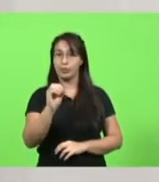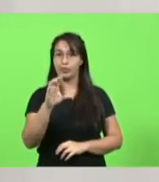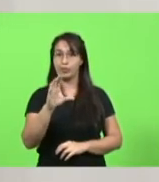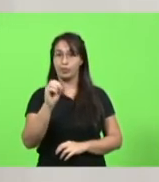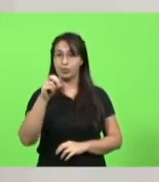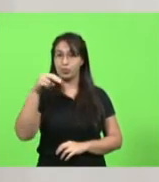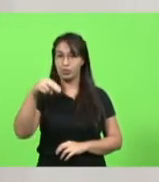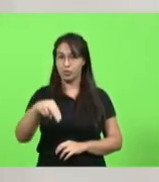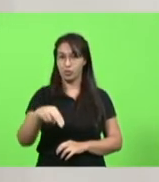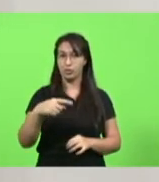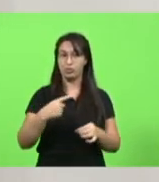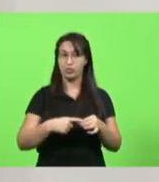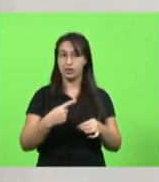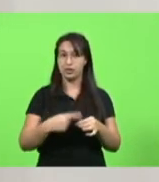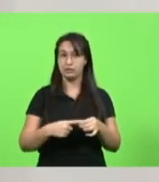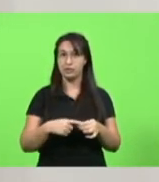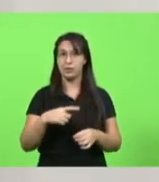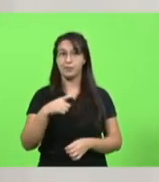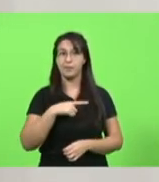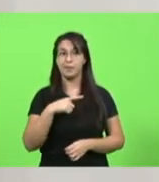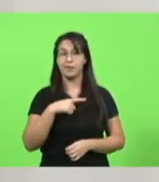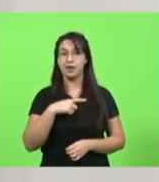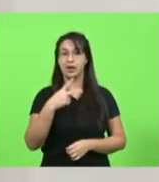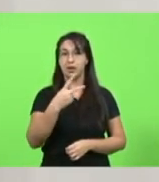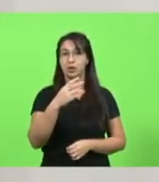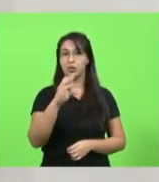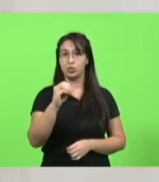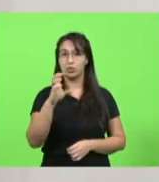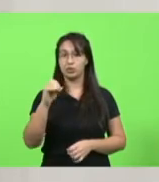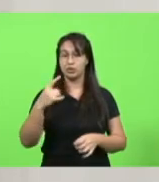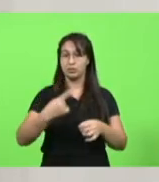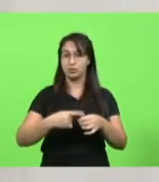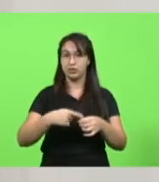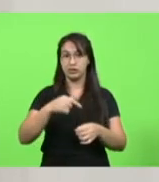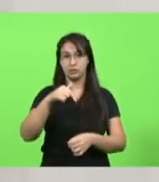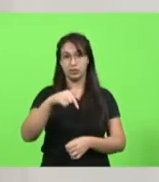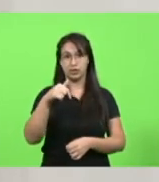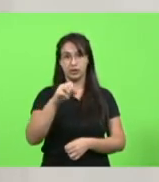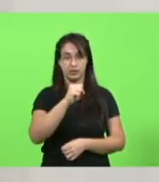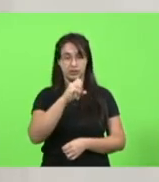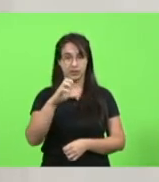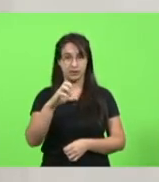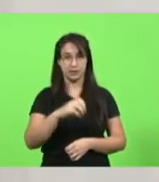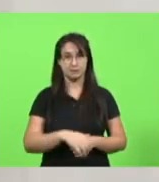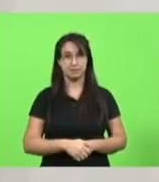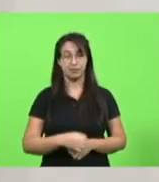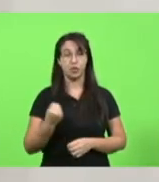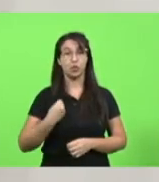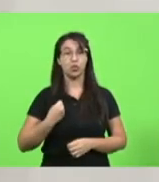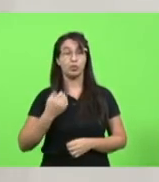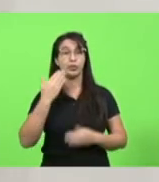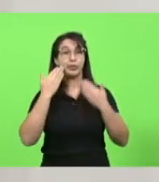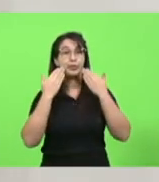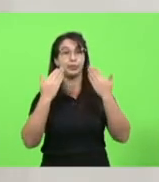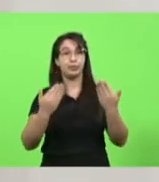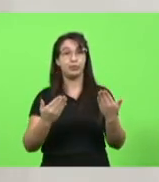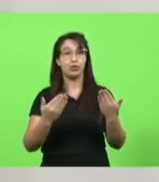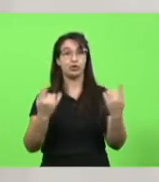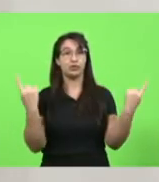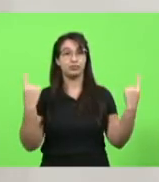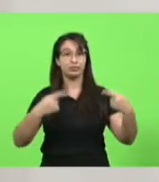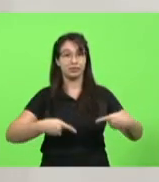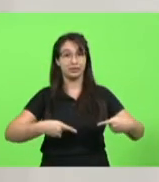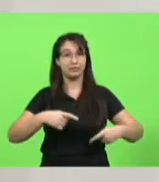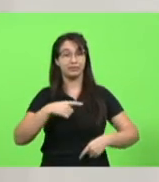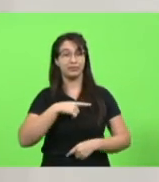temos 295 municípios em nosso estado. Esse número aponta para um desafio